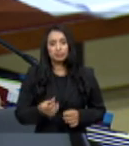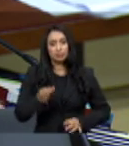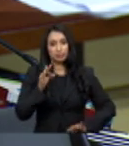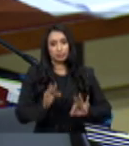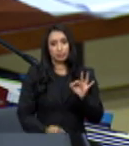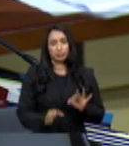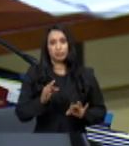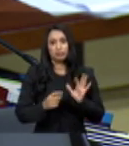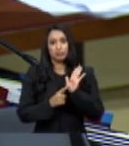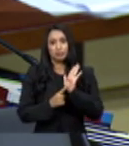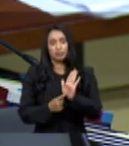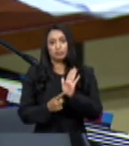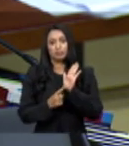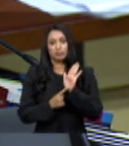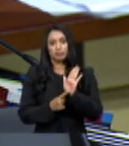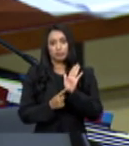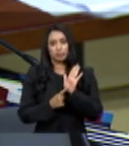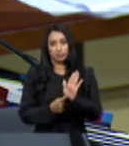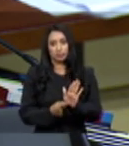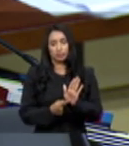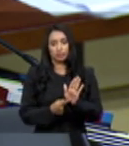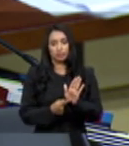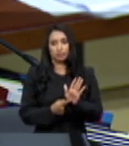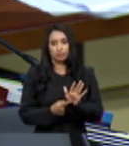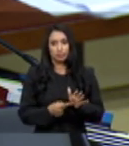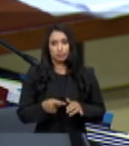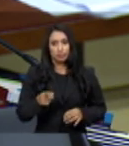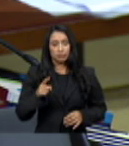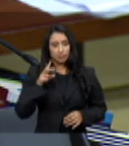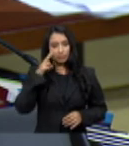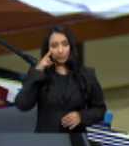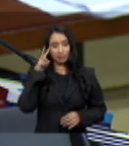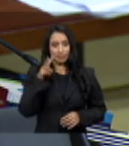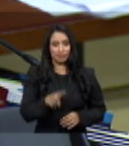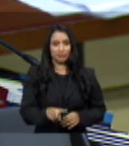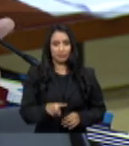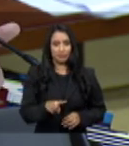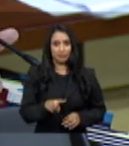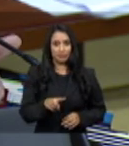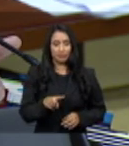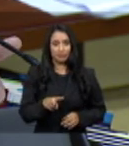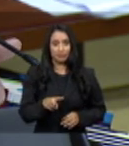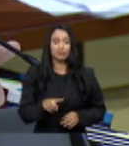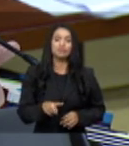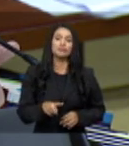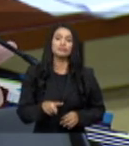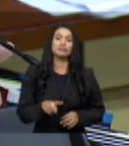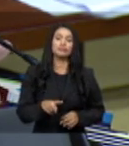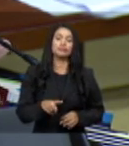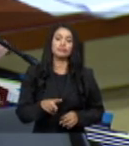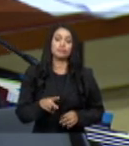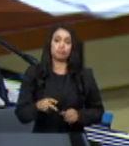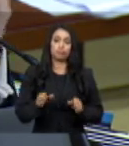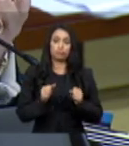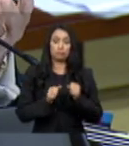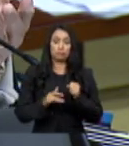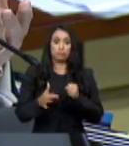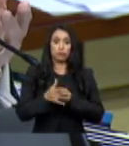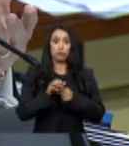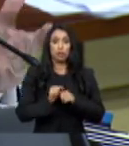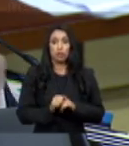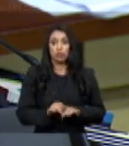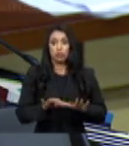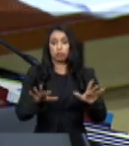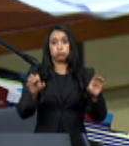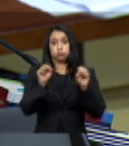determinar uma internação um teste ou uma providência numa situação de pandemia o